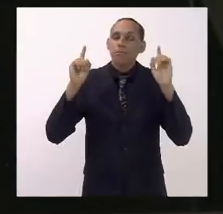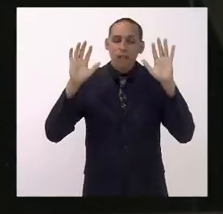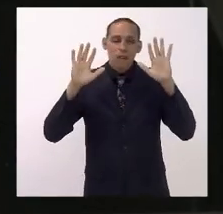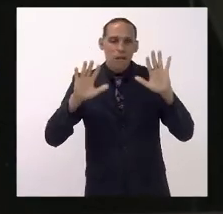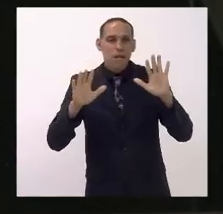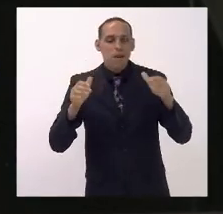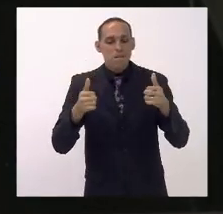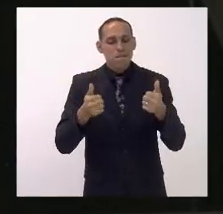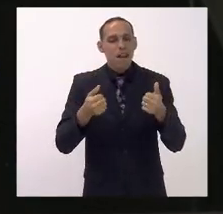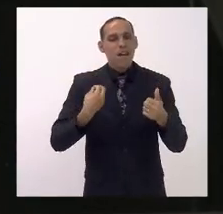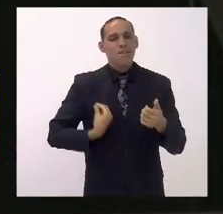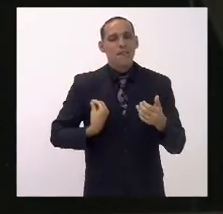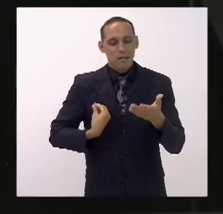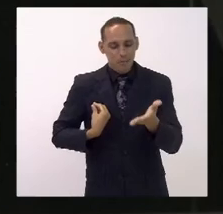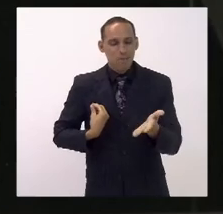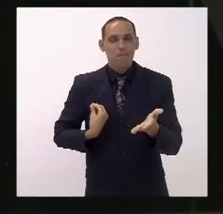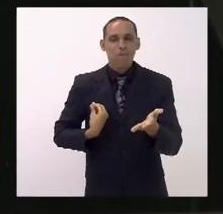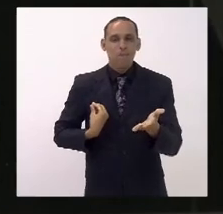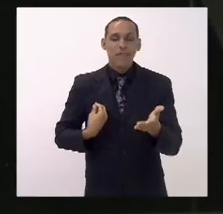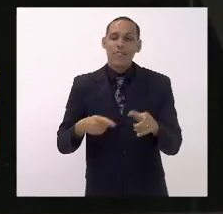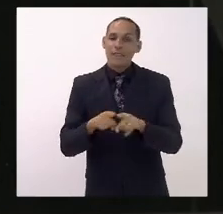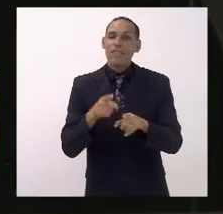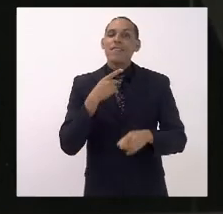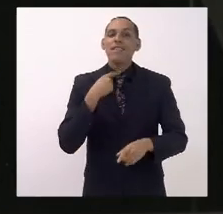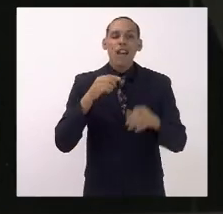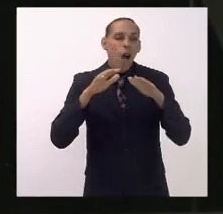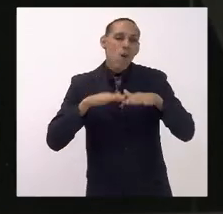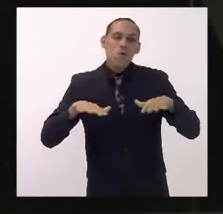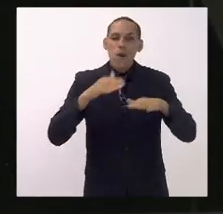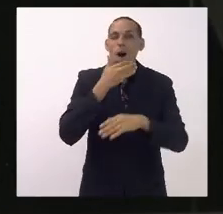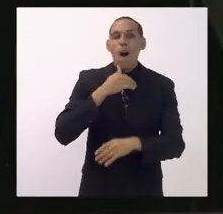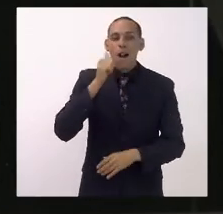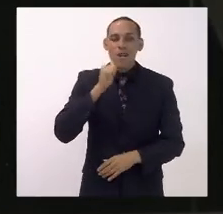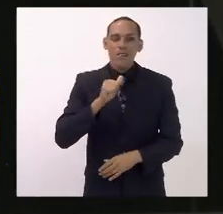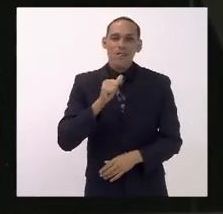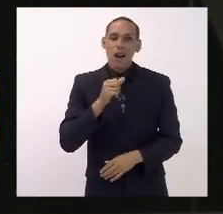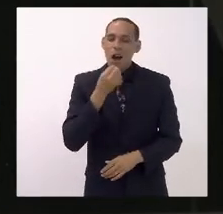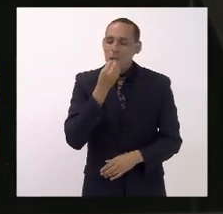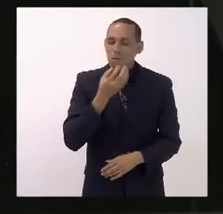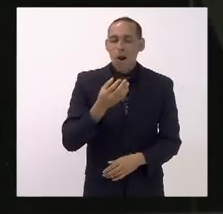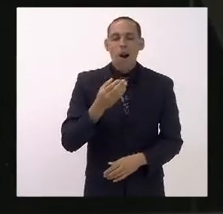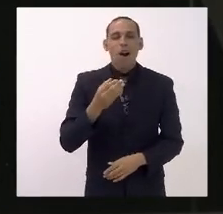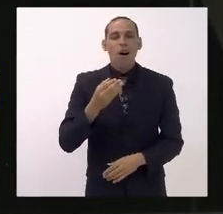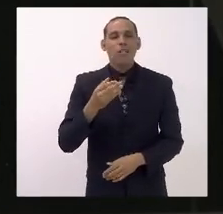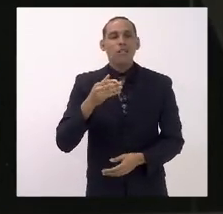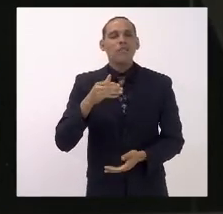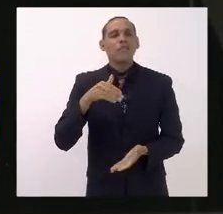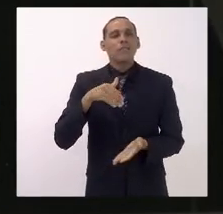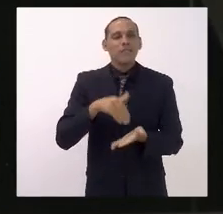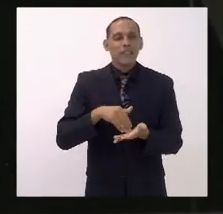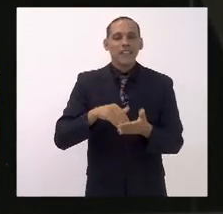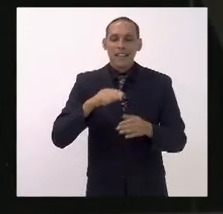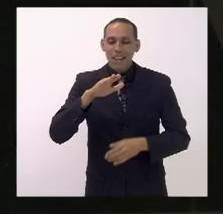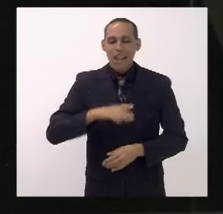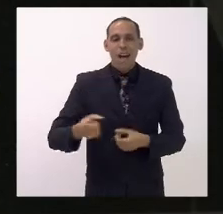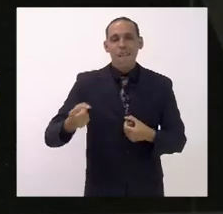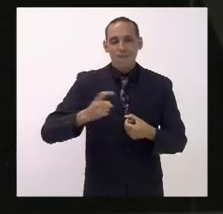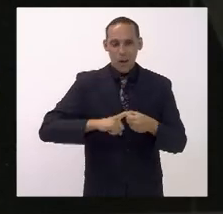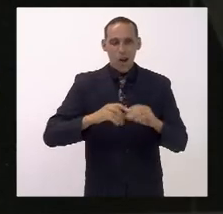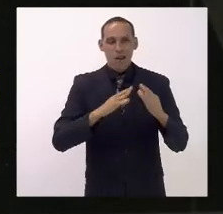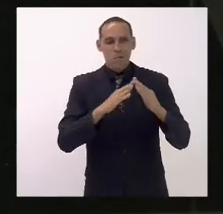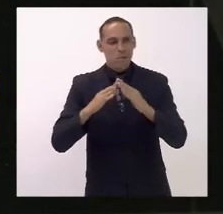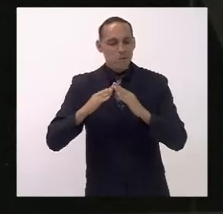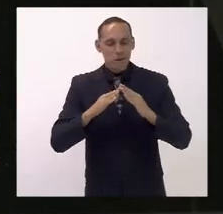salva entre nós, e desejar a todos e a todas um bom final de tarde e um feliz retorno às